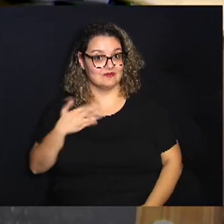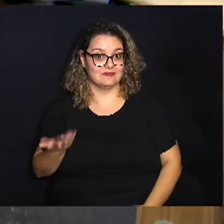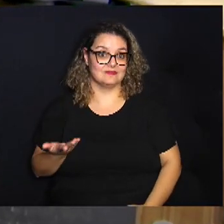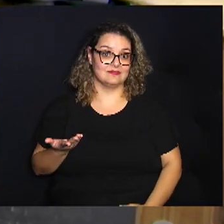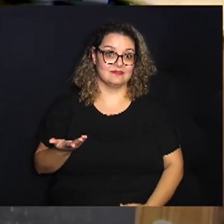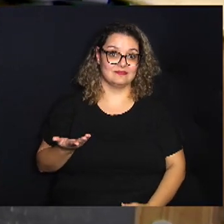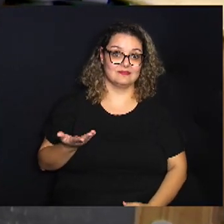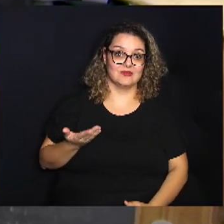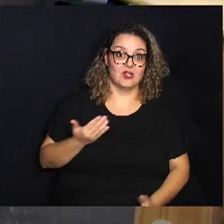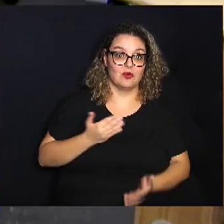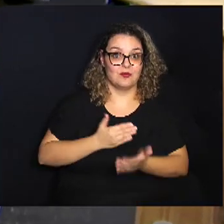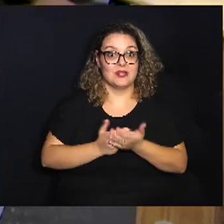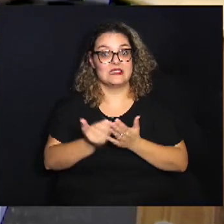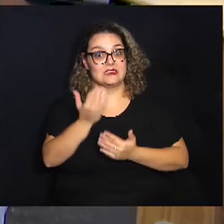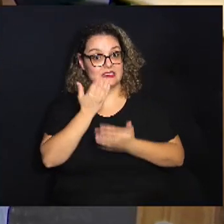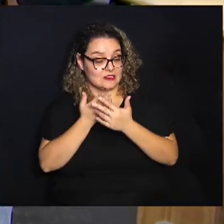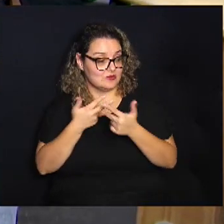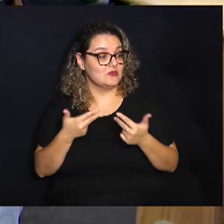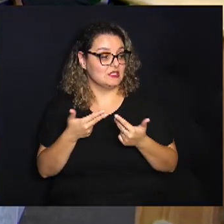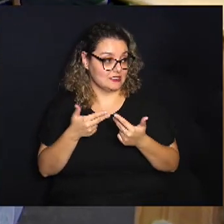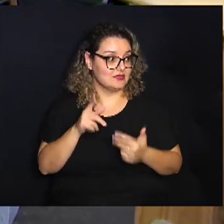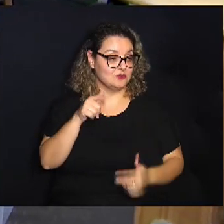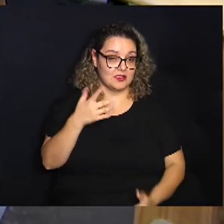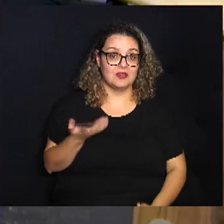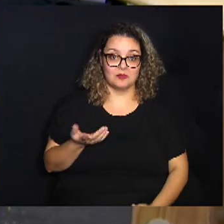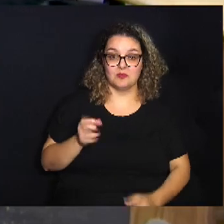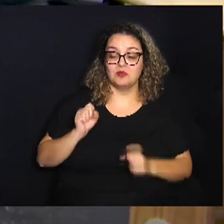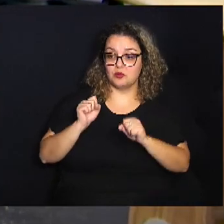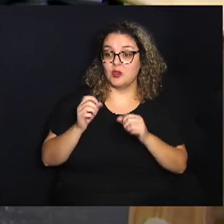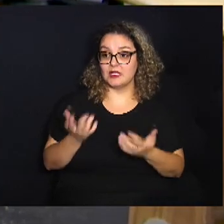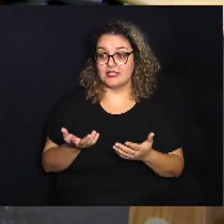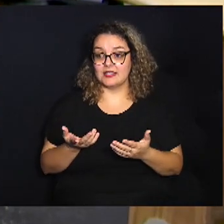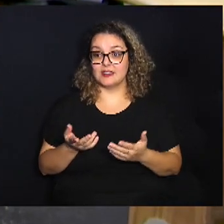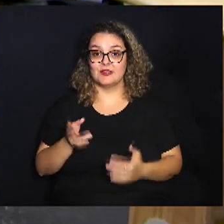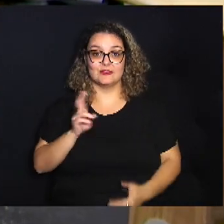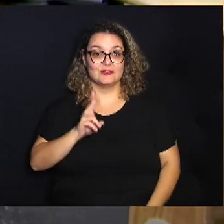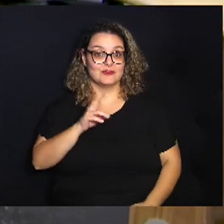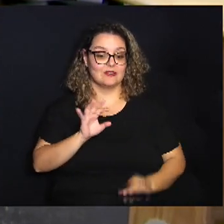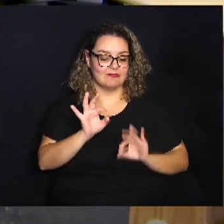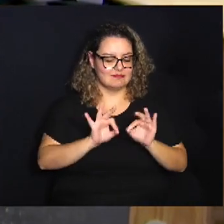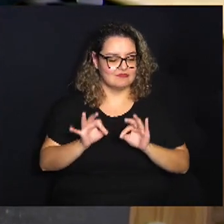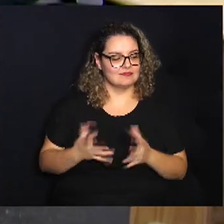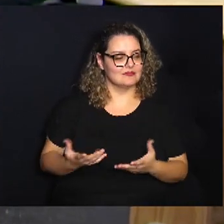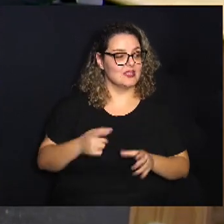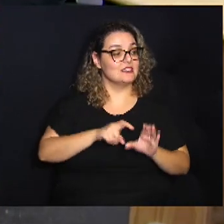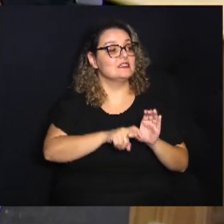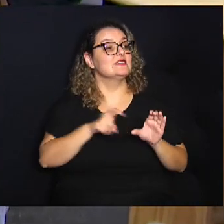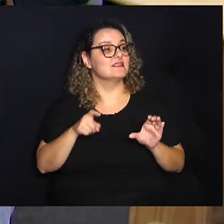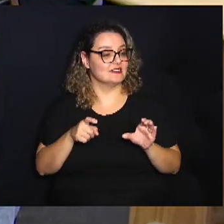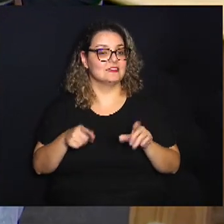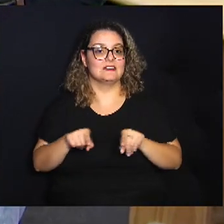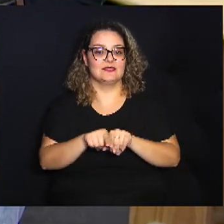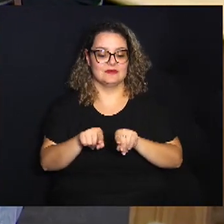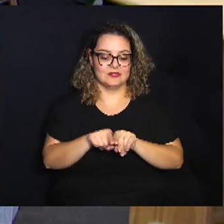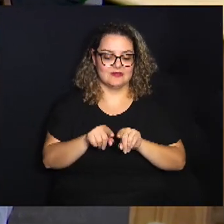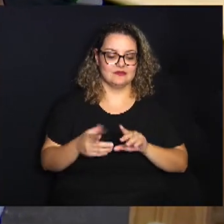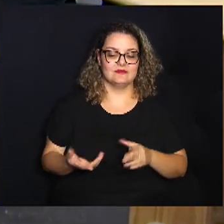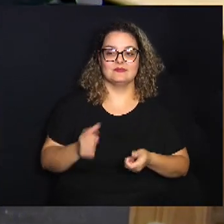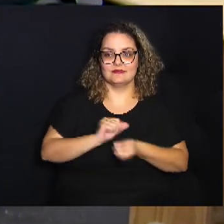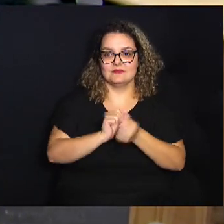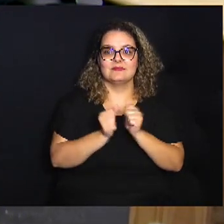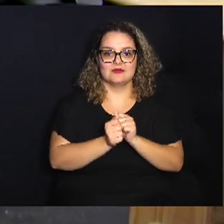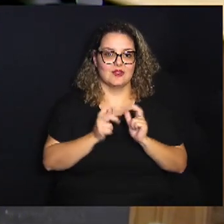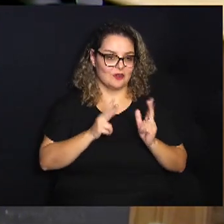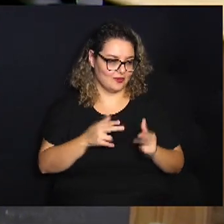com uma introdução alimentar no começo, né? Poder manipular, mexer e ser independente ali onde cabe, né? Conforme